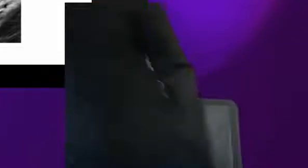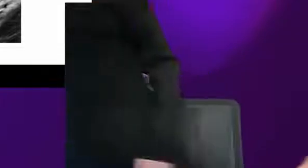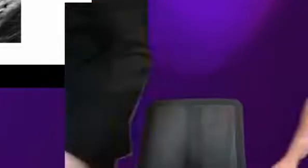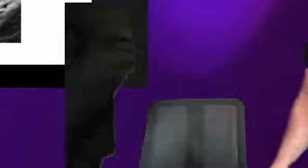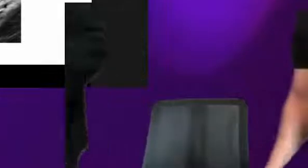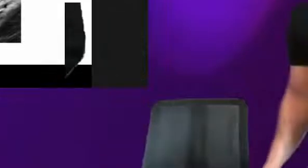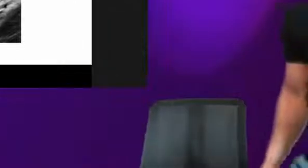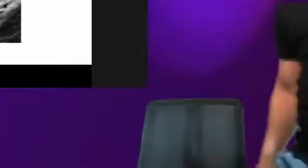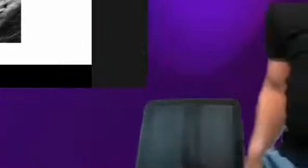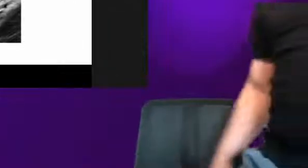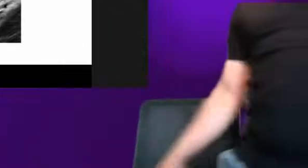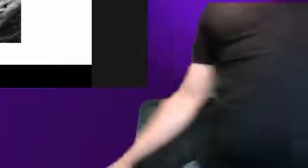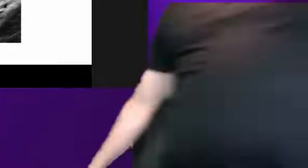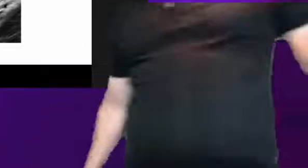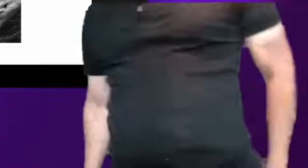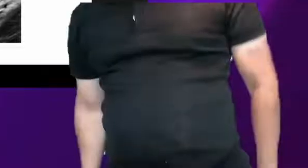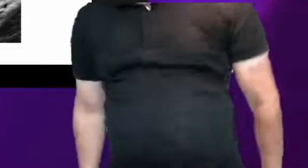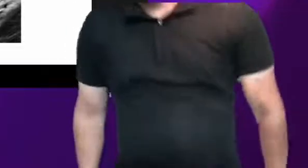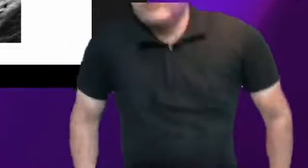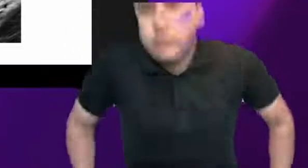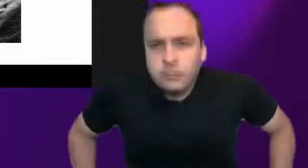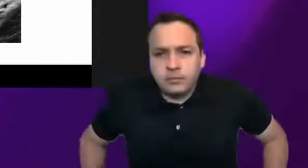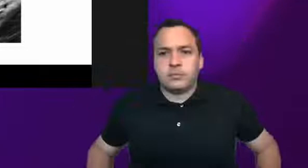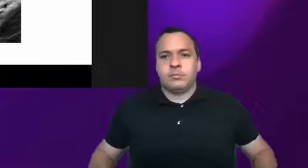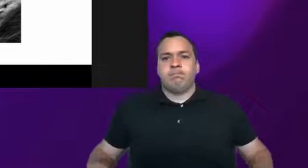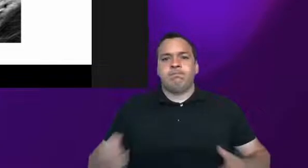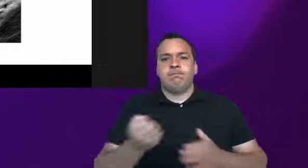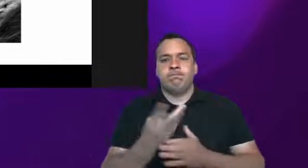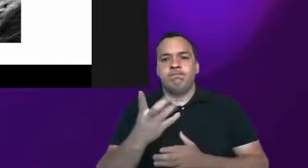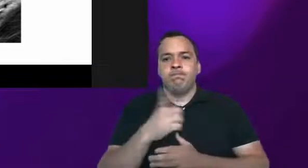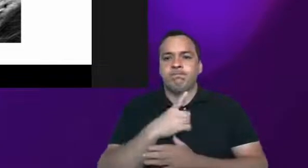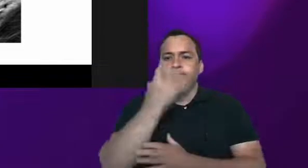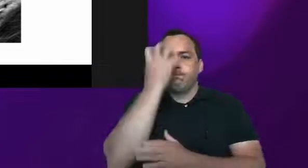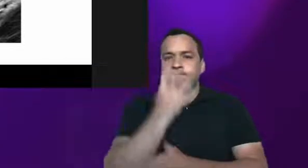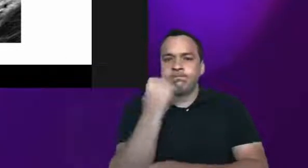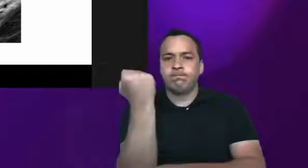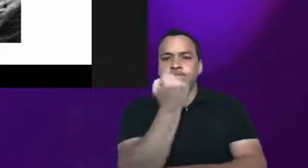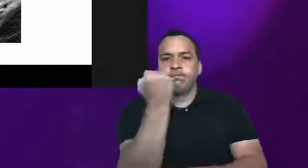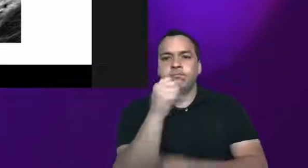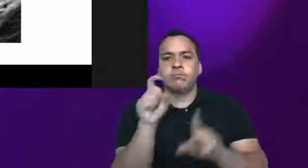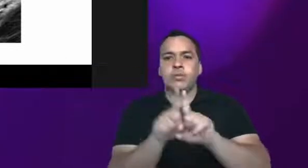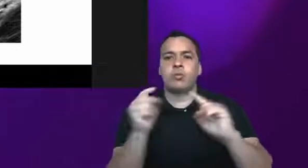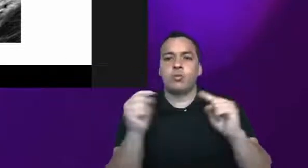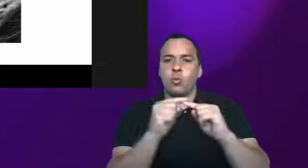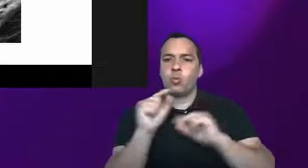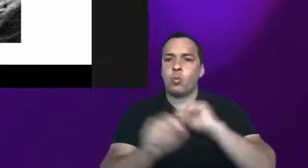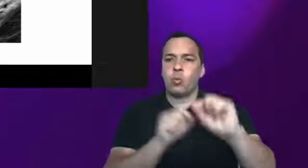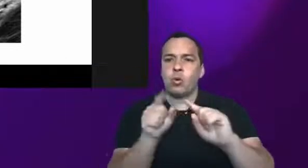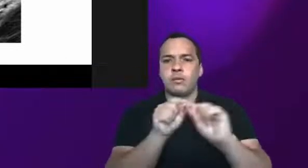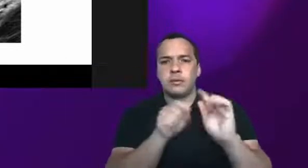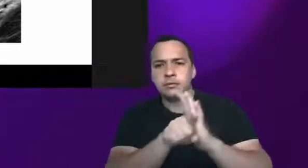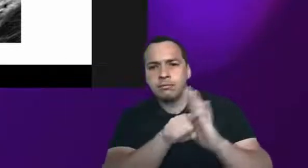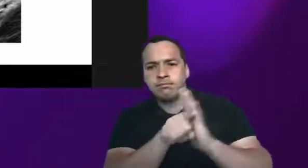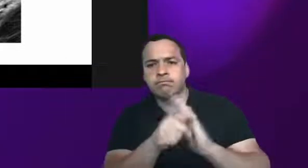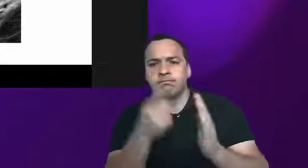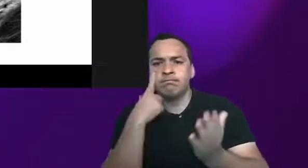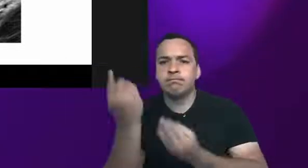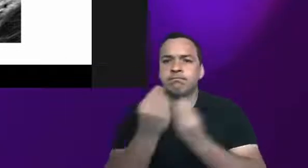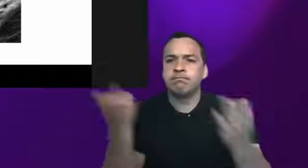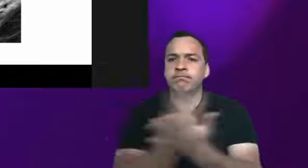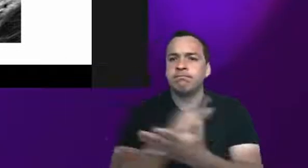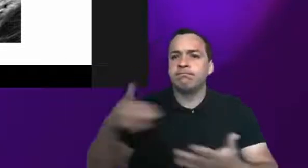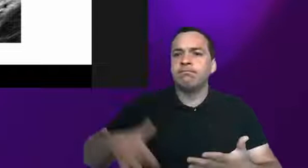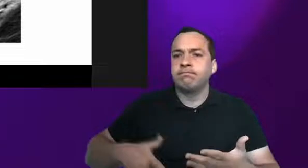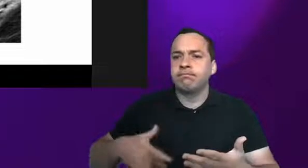hepáticas muito volumosas, e aqui, obviamente, o que tem sentido fazer é tratar primeiro o fígado e depois o